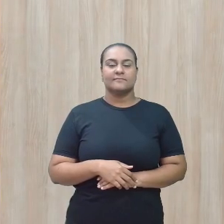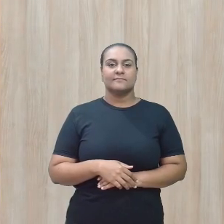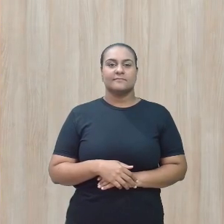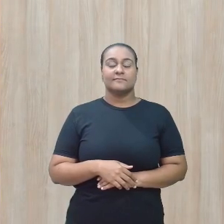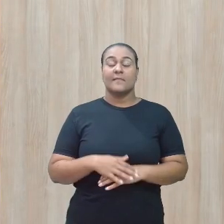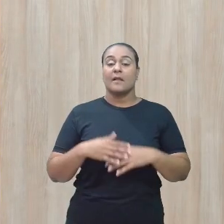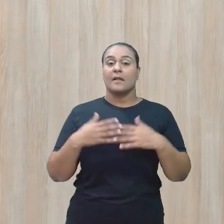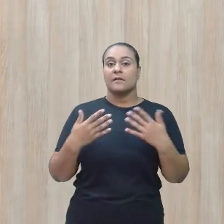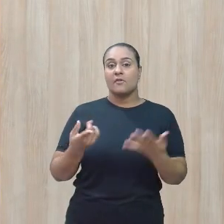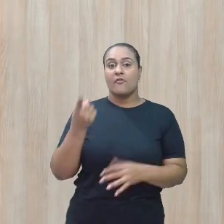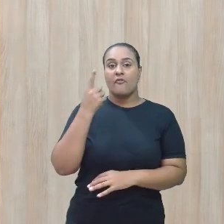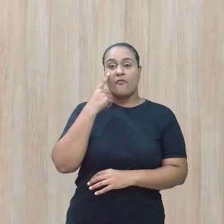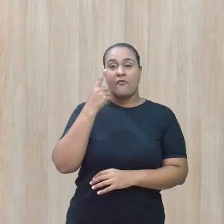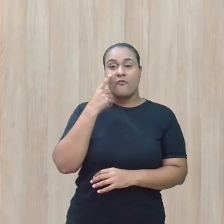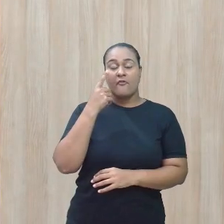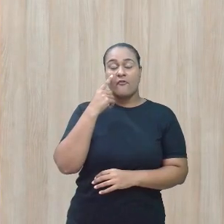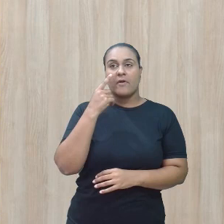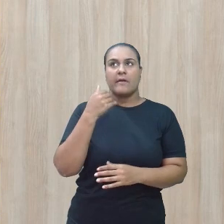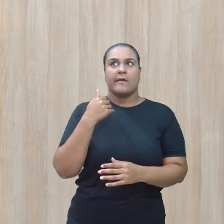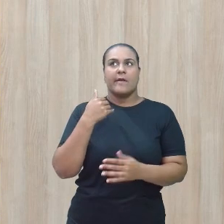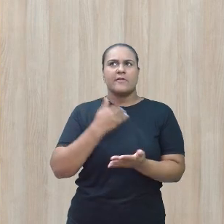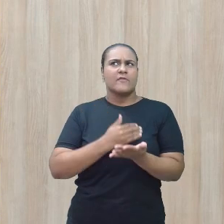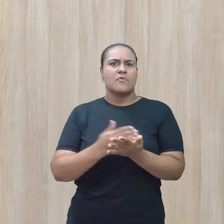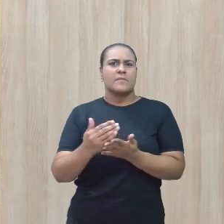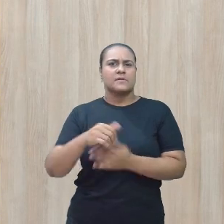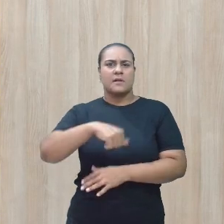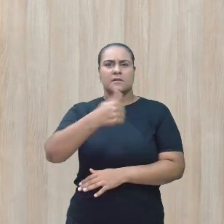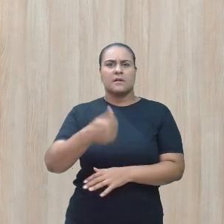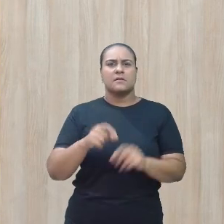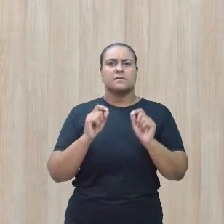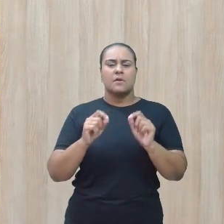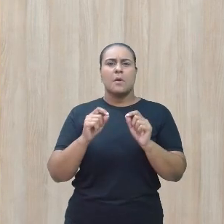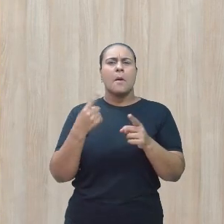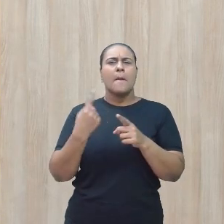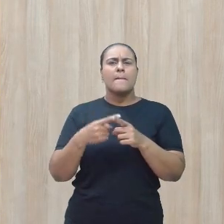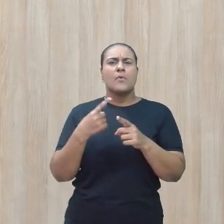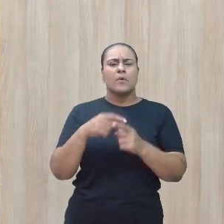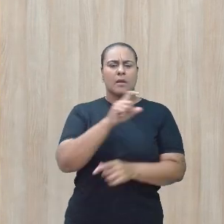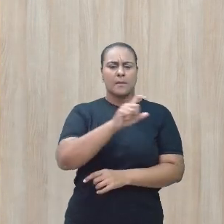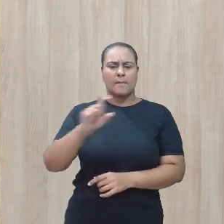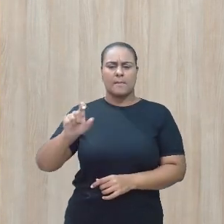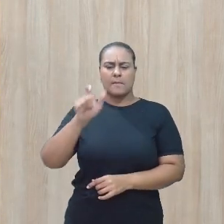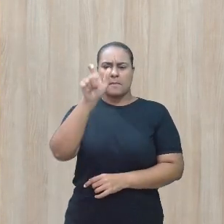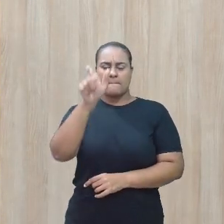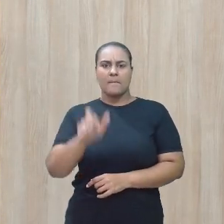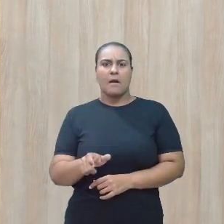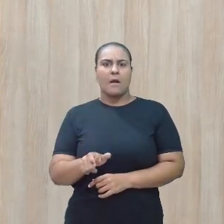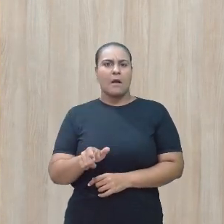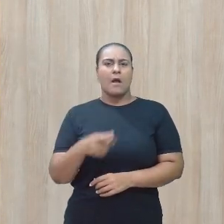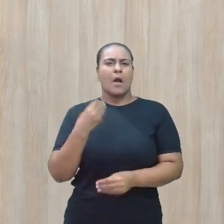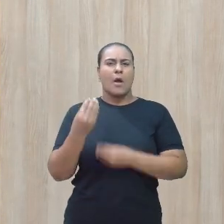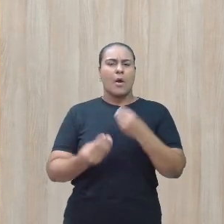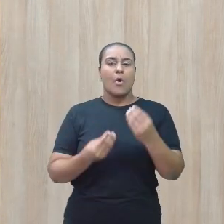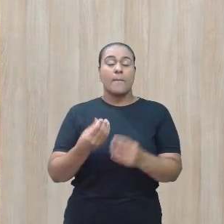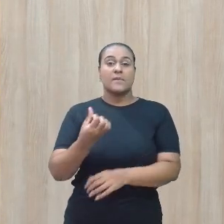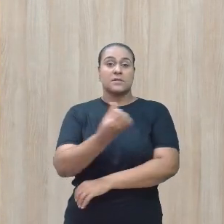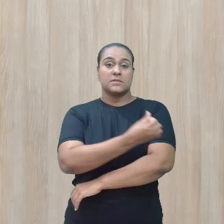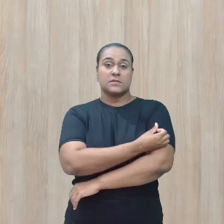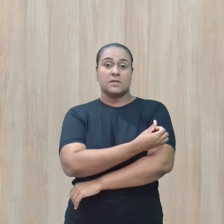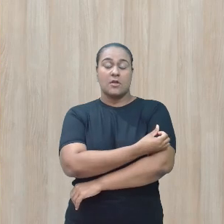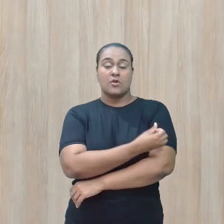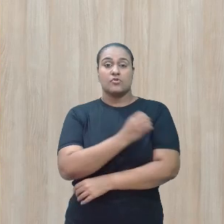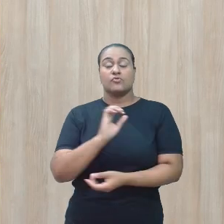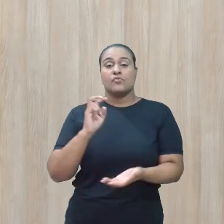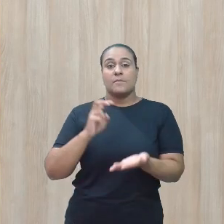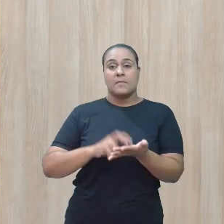Então, vê, coisas que a gente vai começar a analisar. Por que dupla entrada, Briane? Se eu tenho, por exemplo, sexto ano manhã e